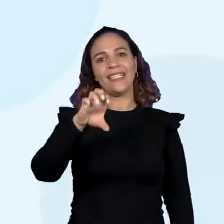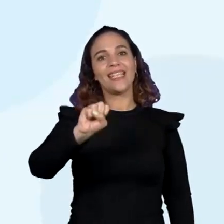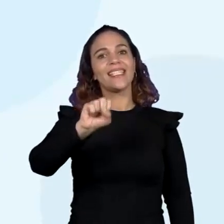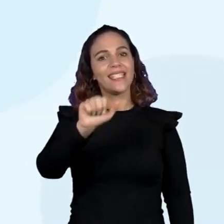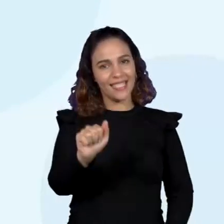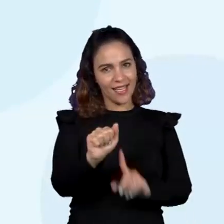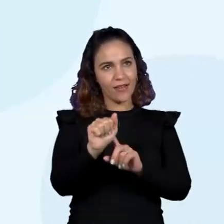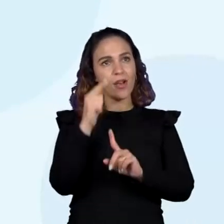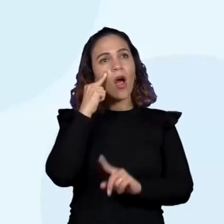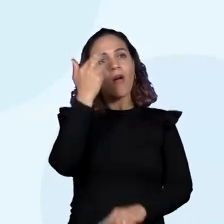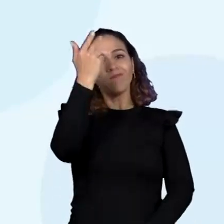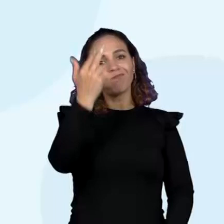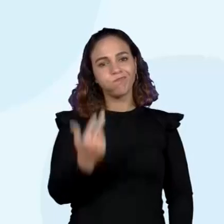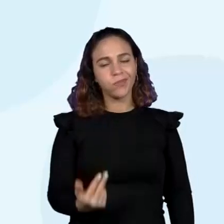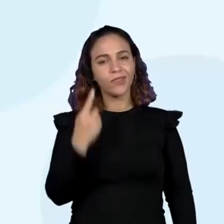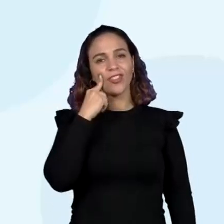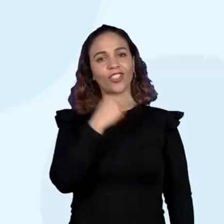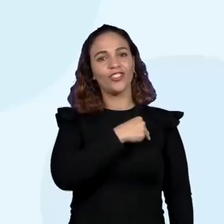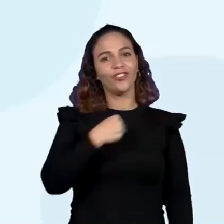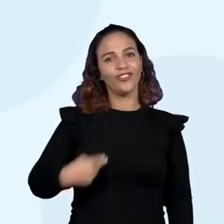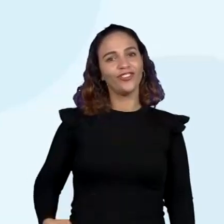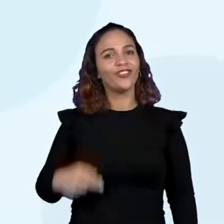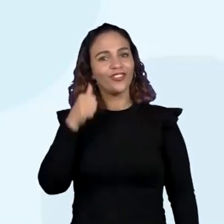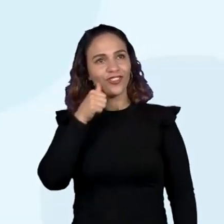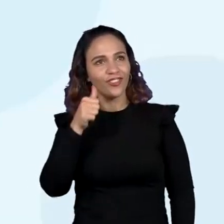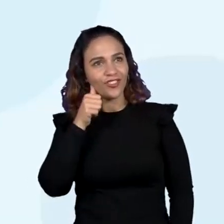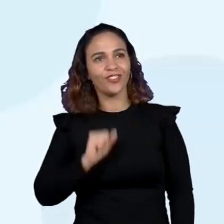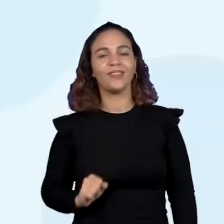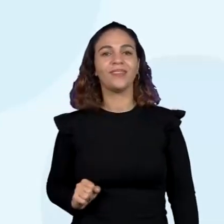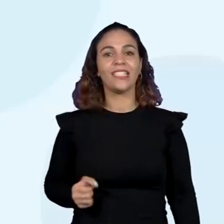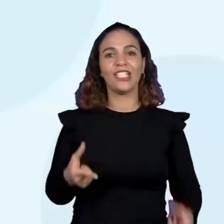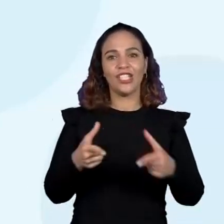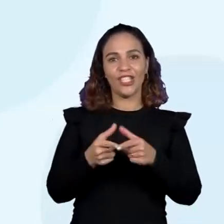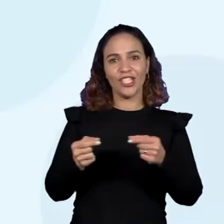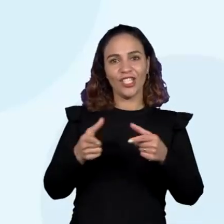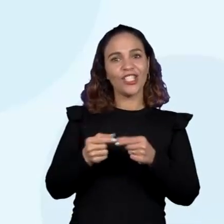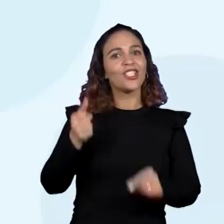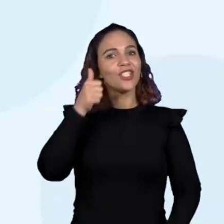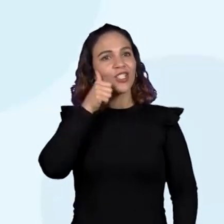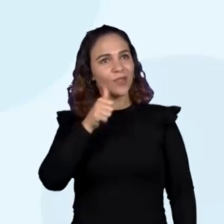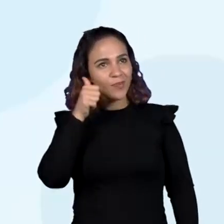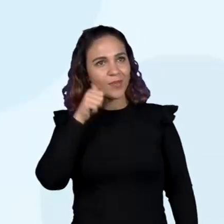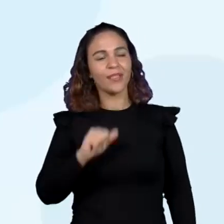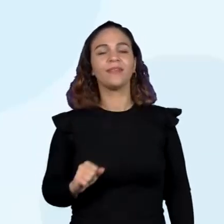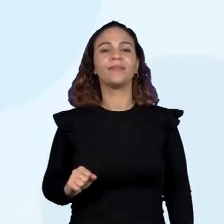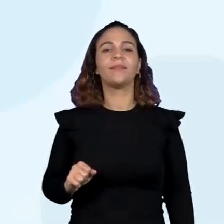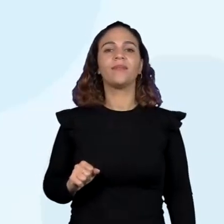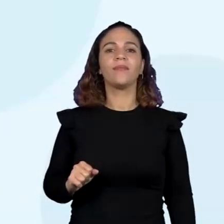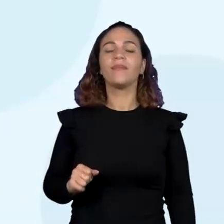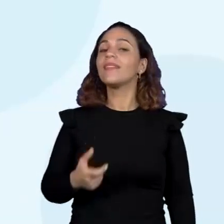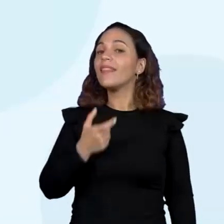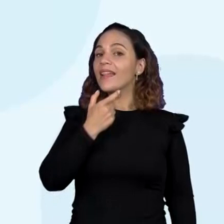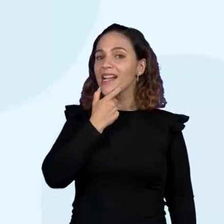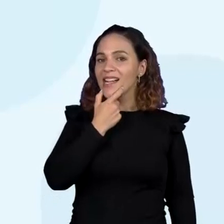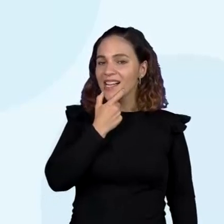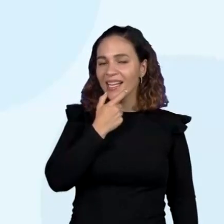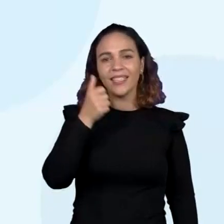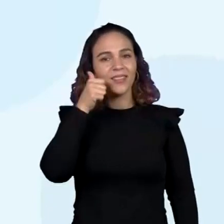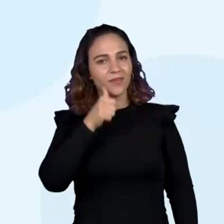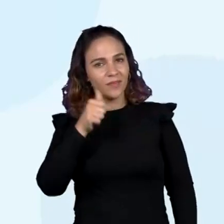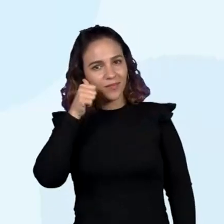Chinês, feminino, chinesa. Japonês, japonesa.